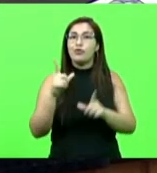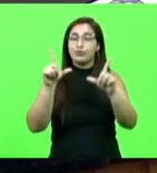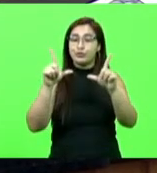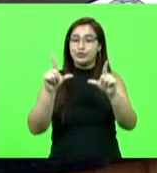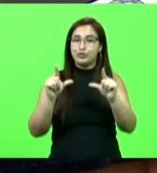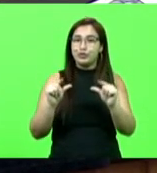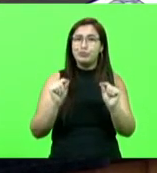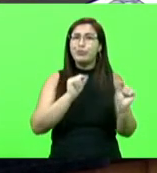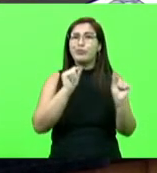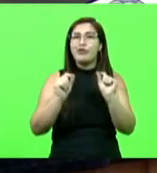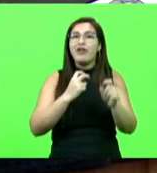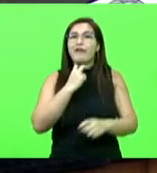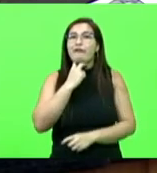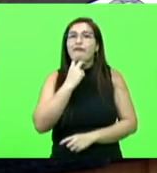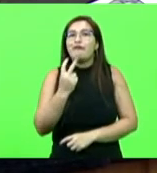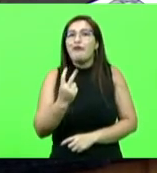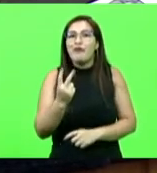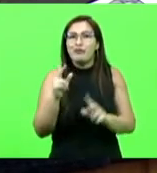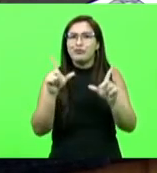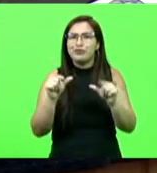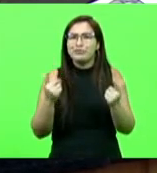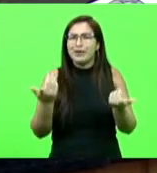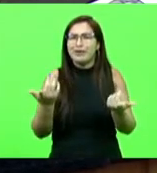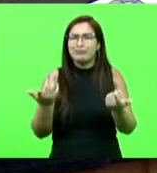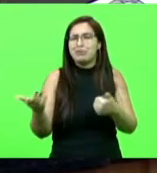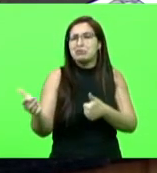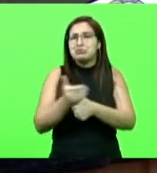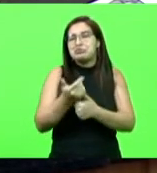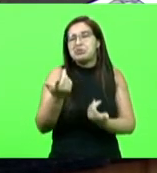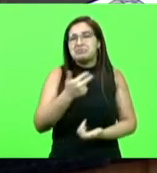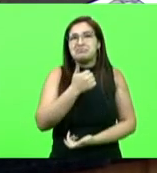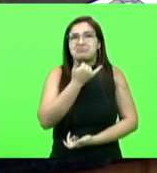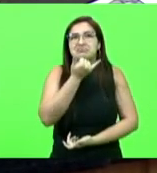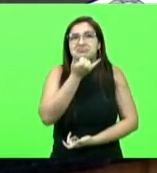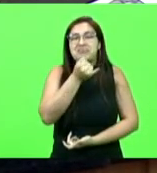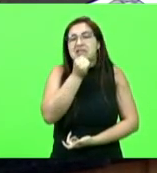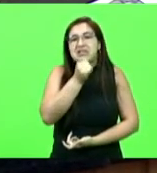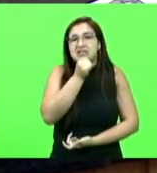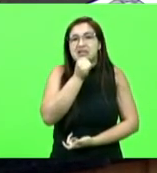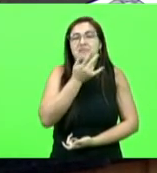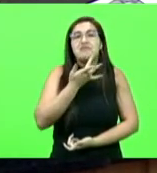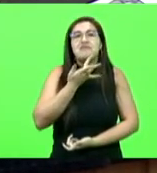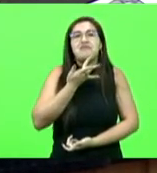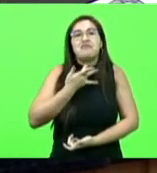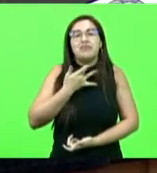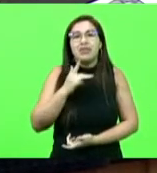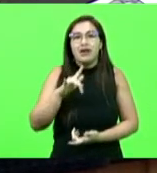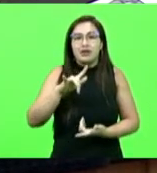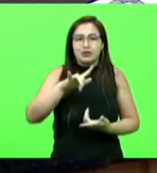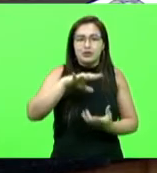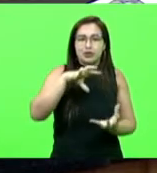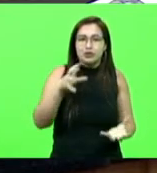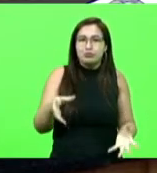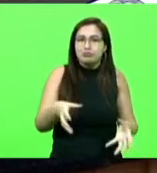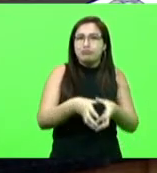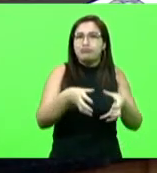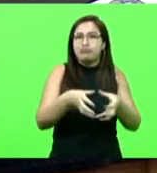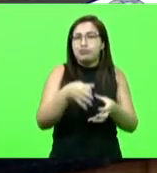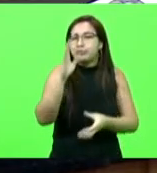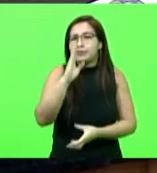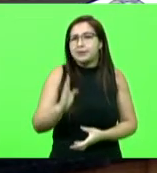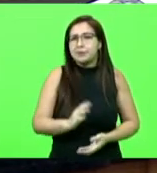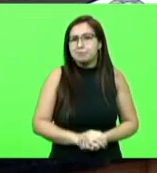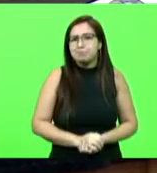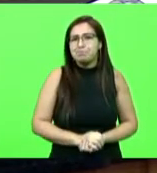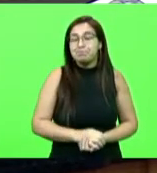e sejamos substituídos por algo abstrato como uma vontade coletiva, uma vontade nacional. É uma forma